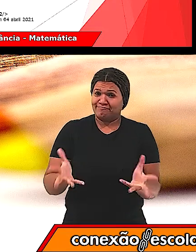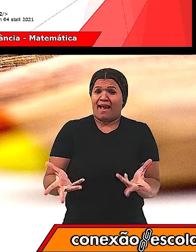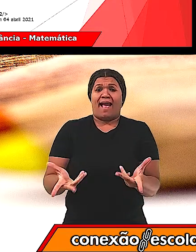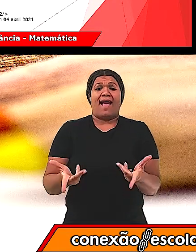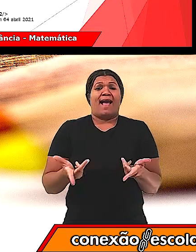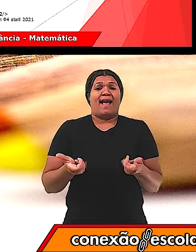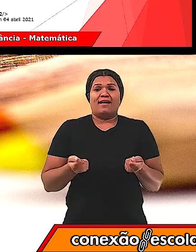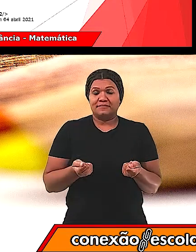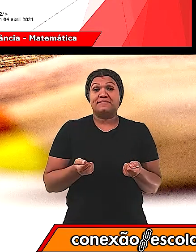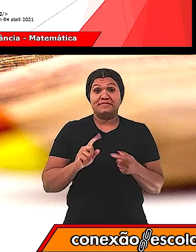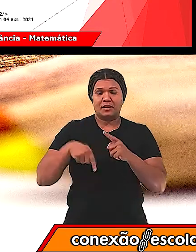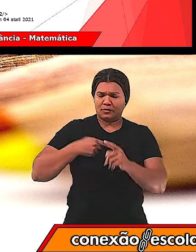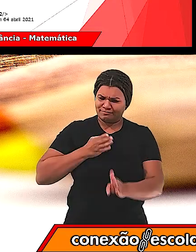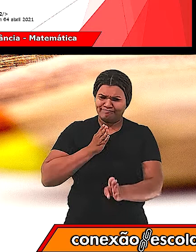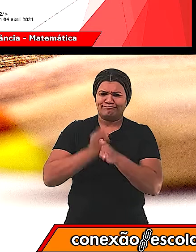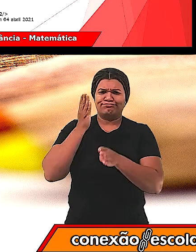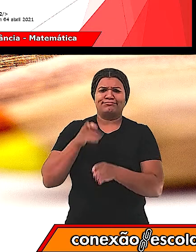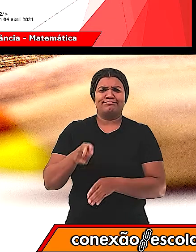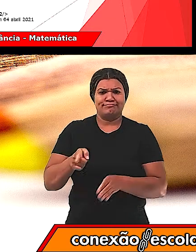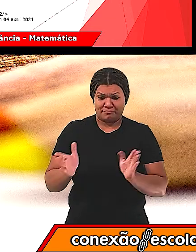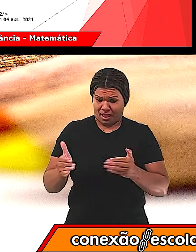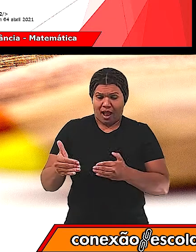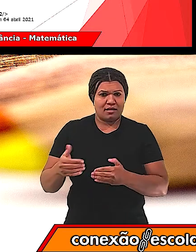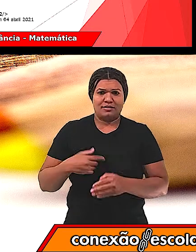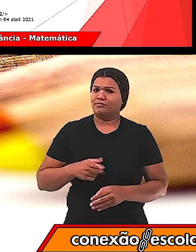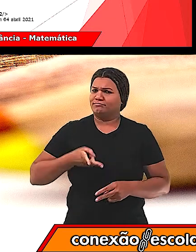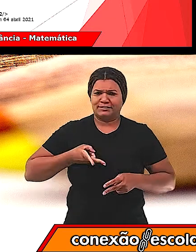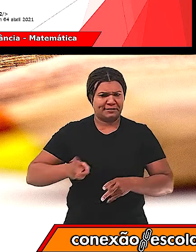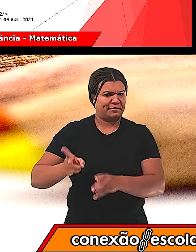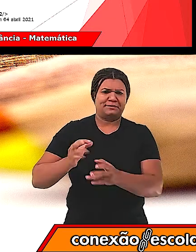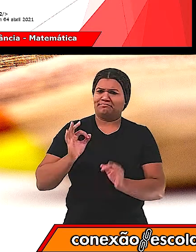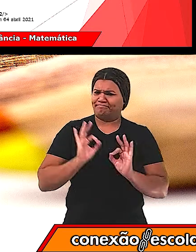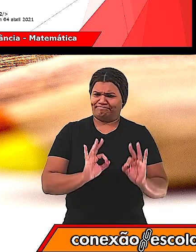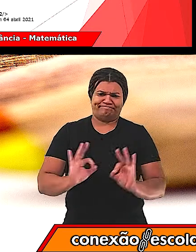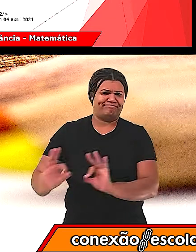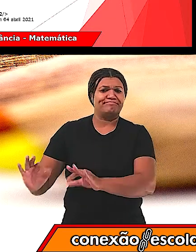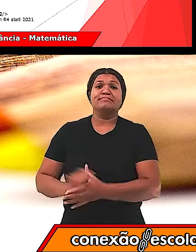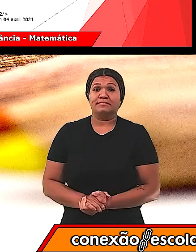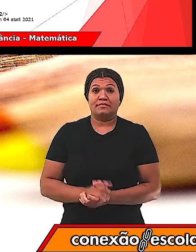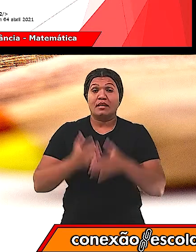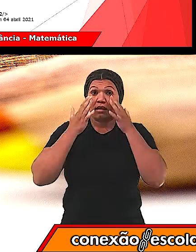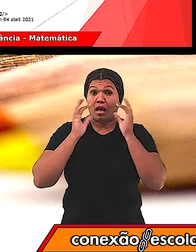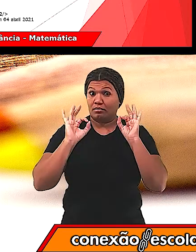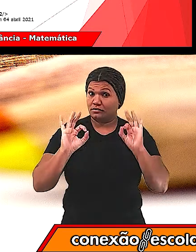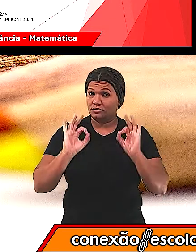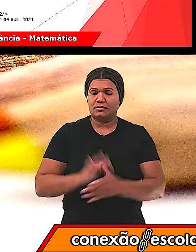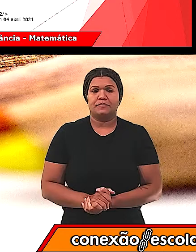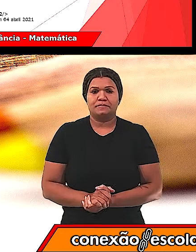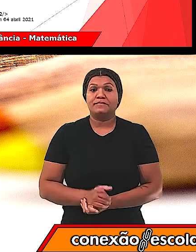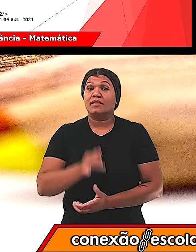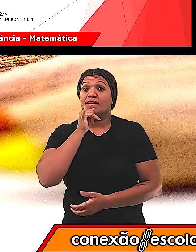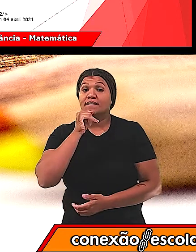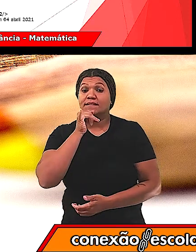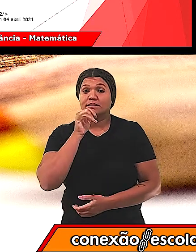maravilhosa. Depois que eu descobri ela, eu nunca mais errei a adição. Presta atenção. No nosso